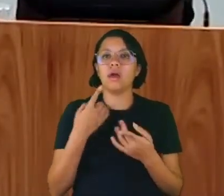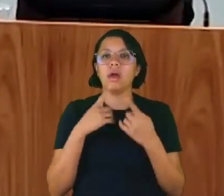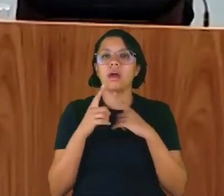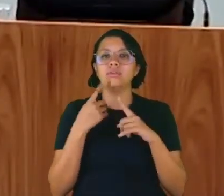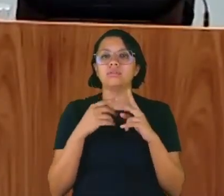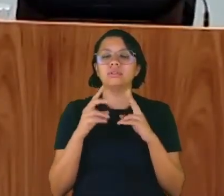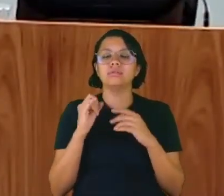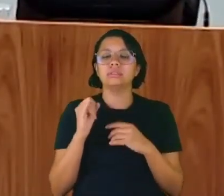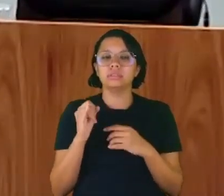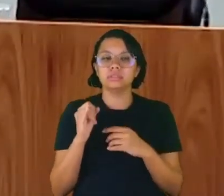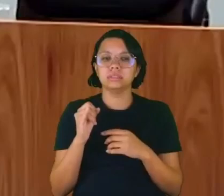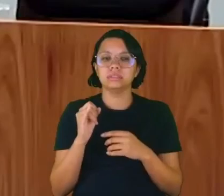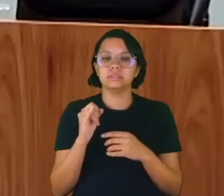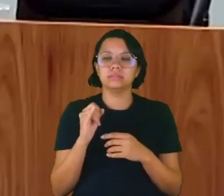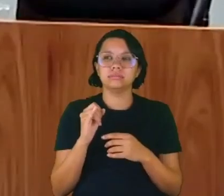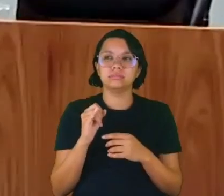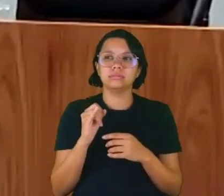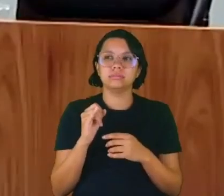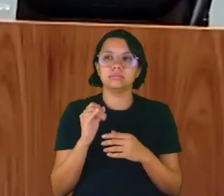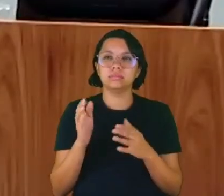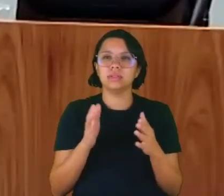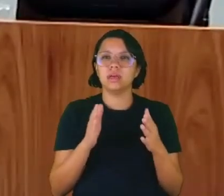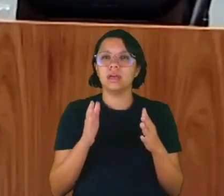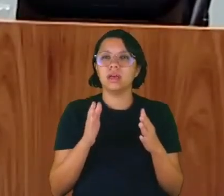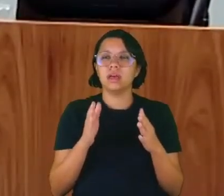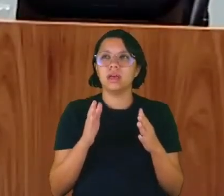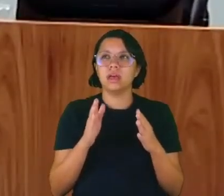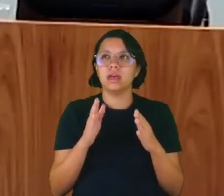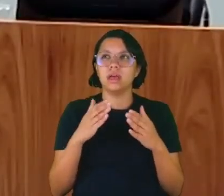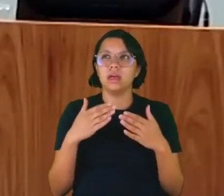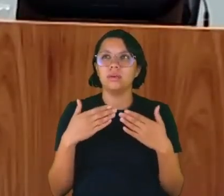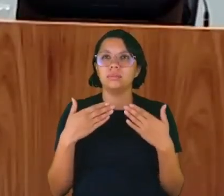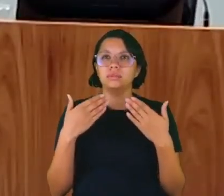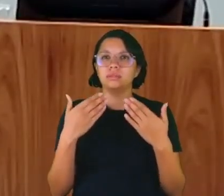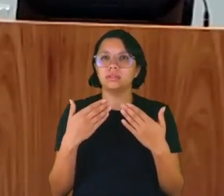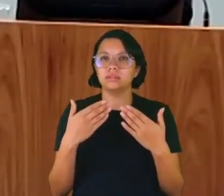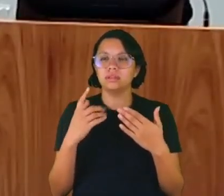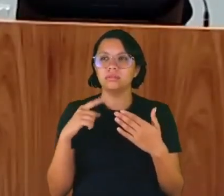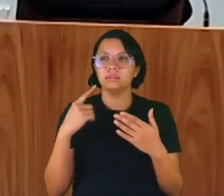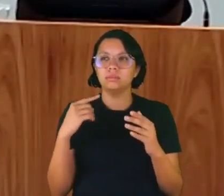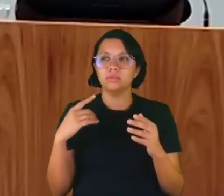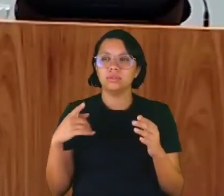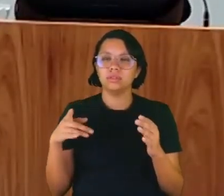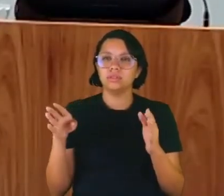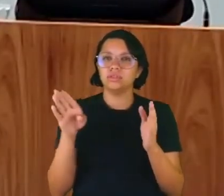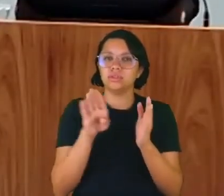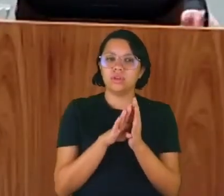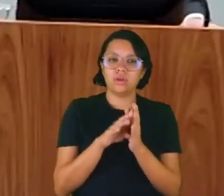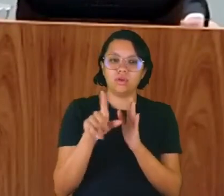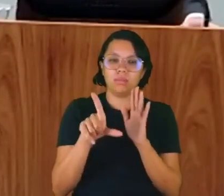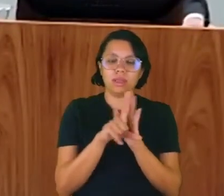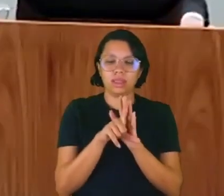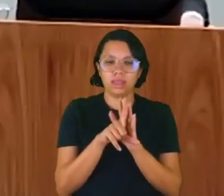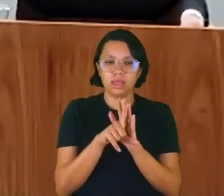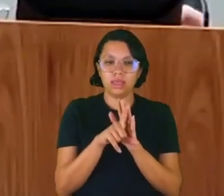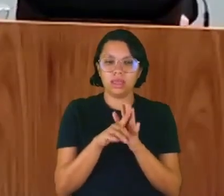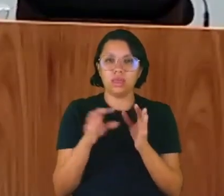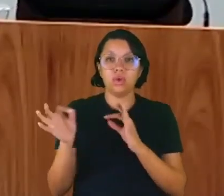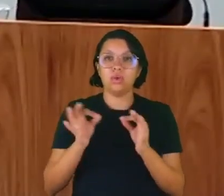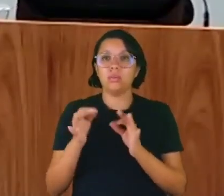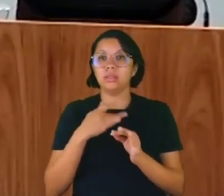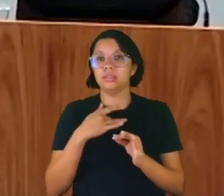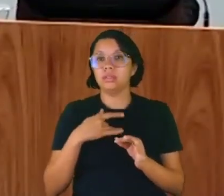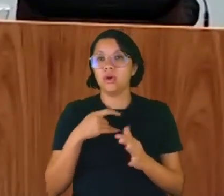discussão, se lá na sessão, depois sobreveio uma lei, estou querendo lembrar o que era, o plano de saúde